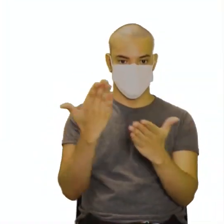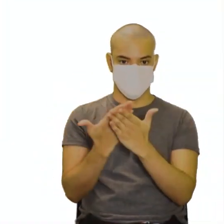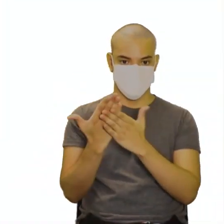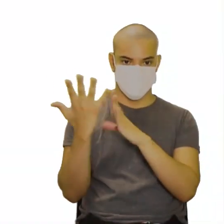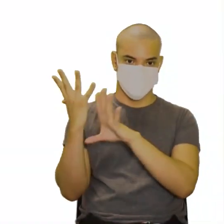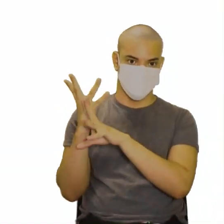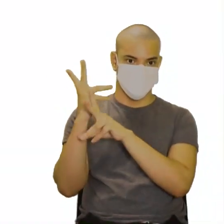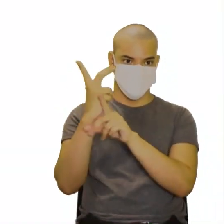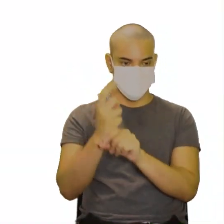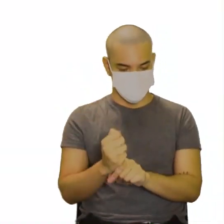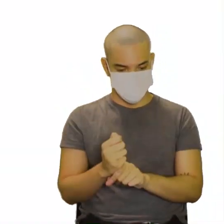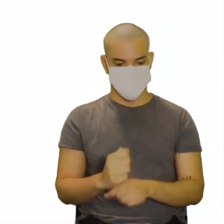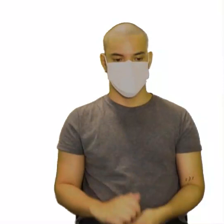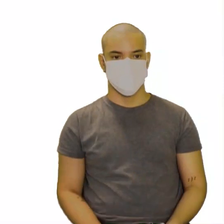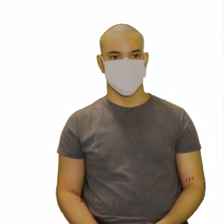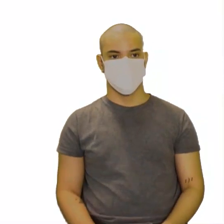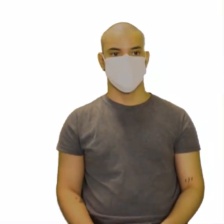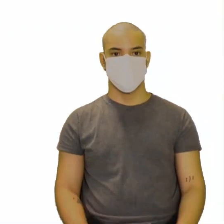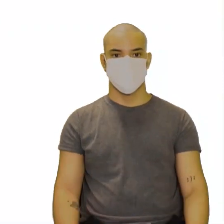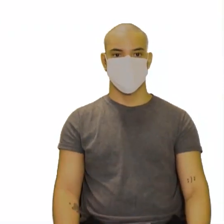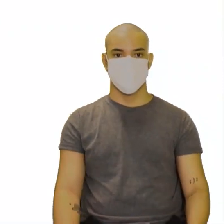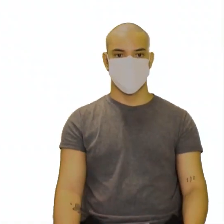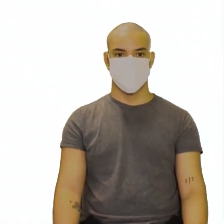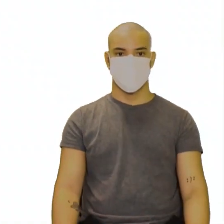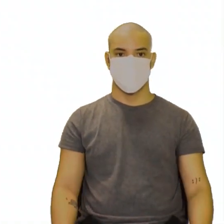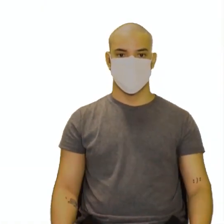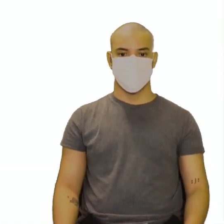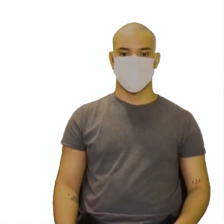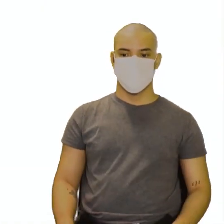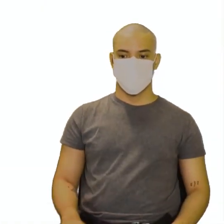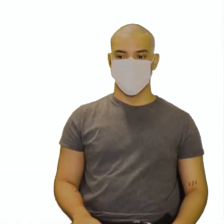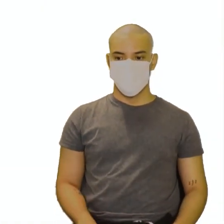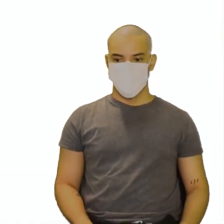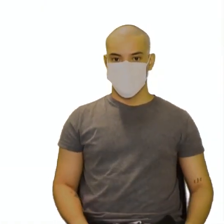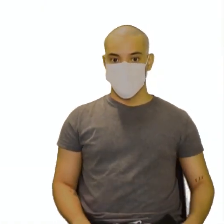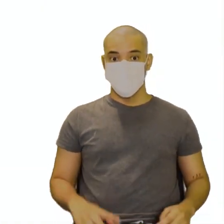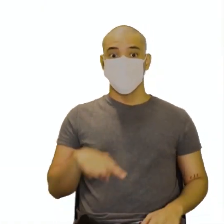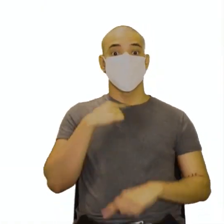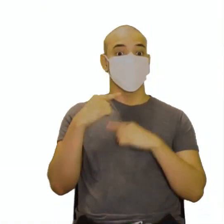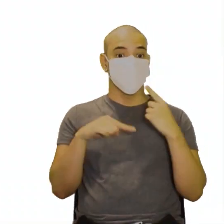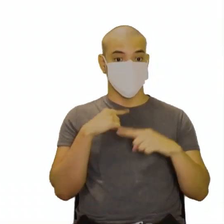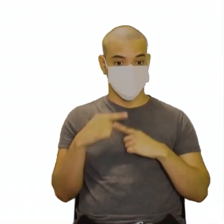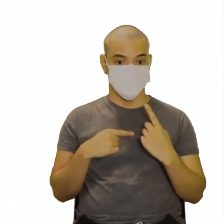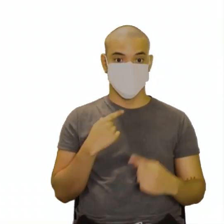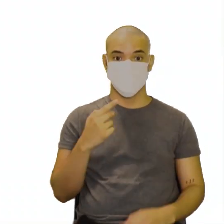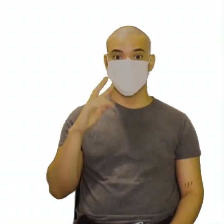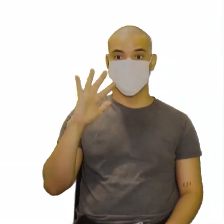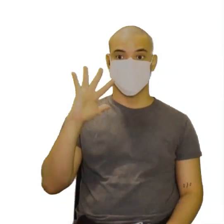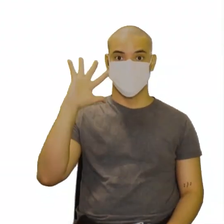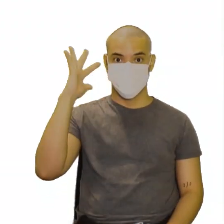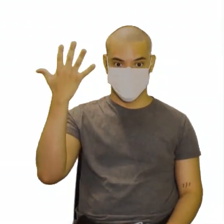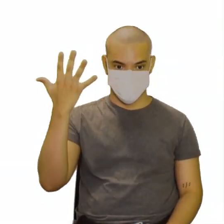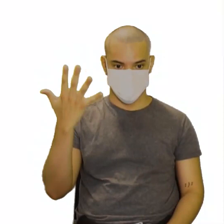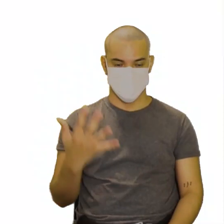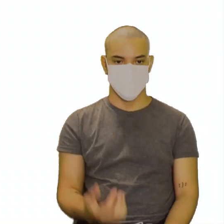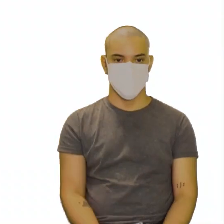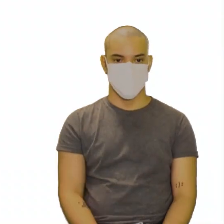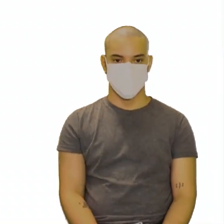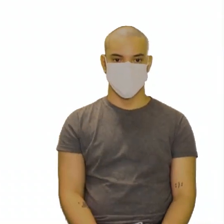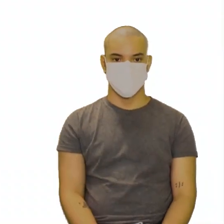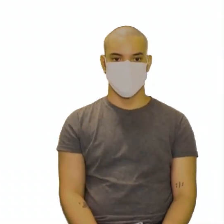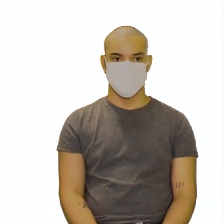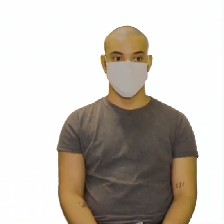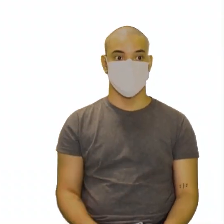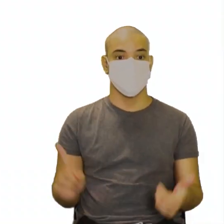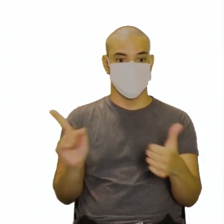nosso spoiler, vamos para a atividade de sala. Vamos tirar nossas dúvidas e resolver questões. Vamos